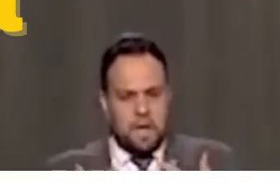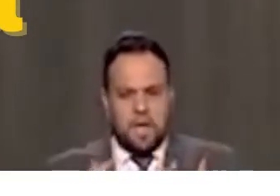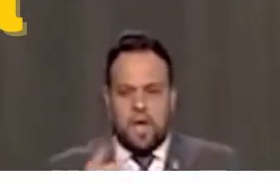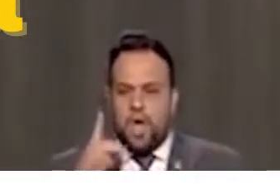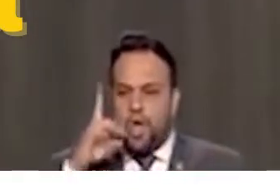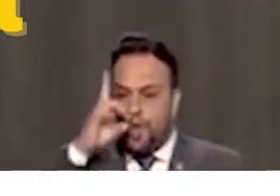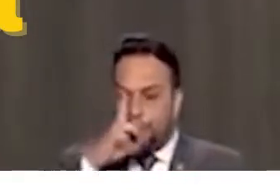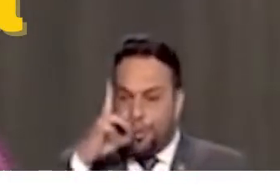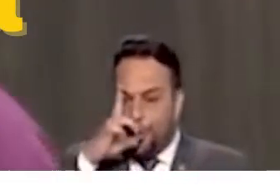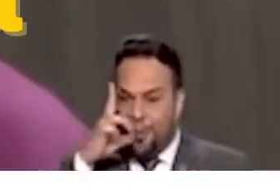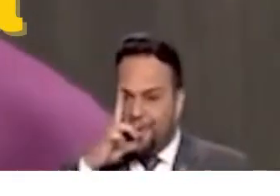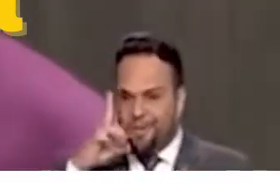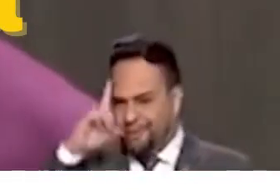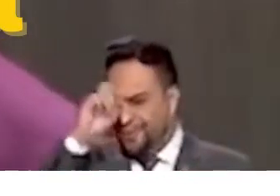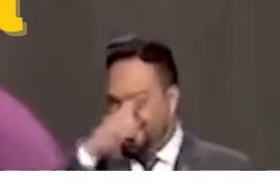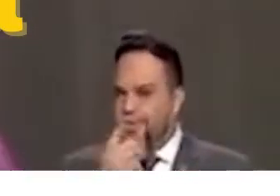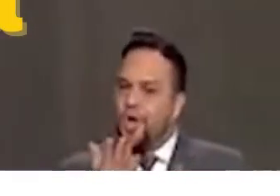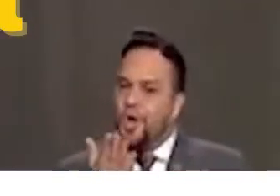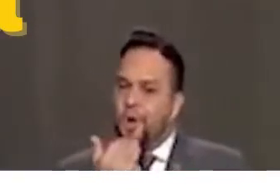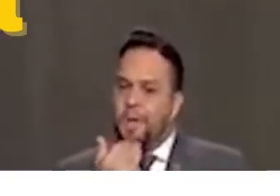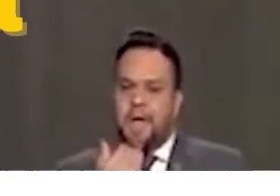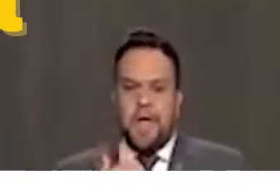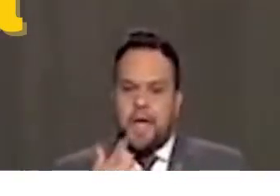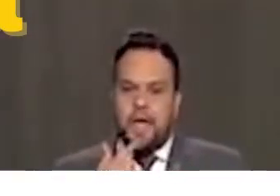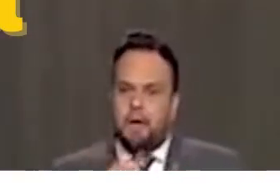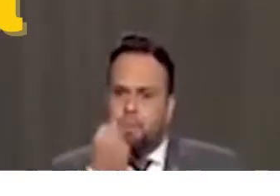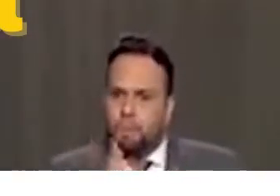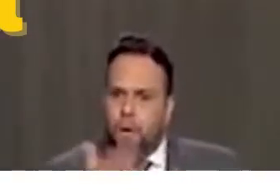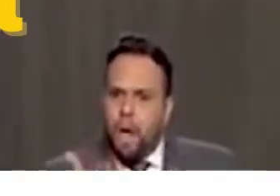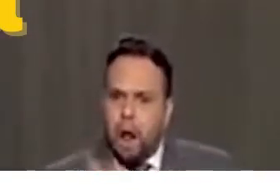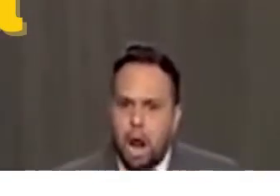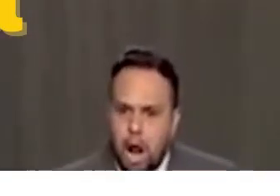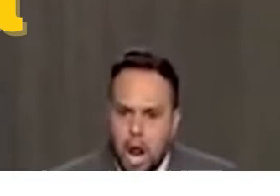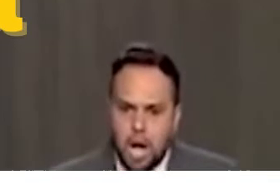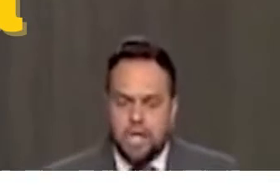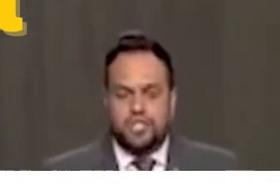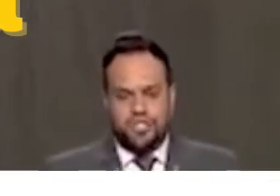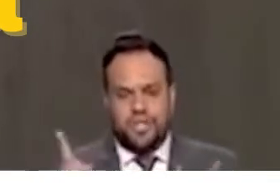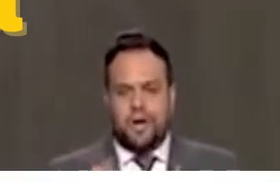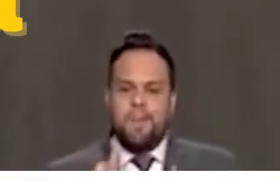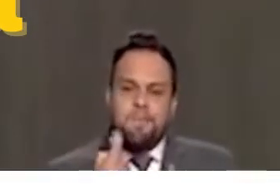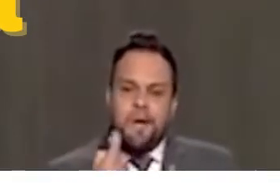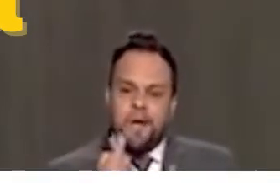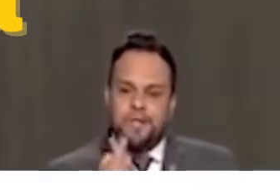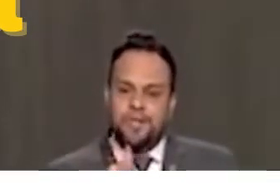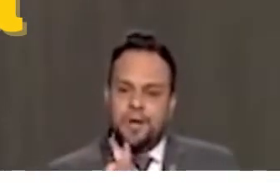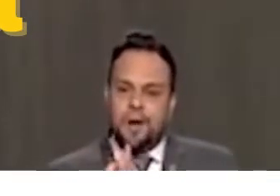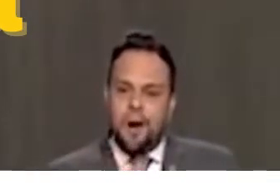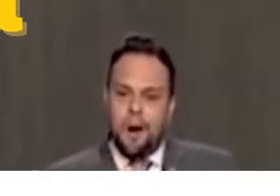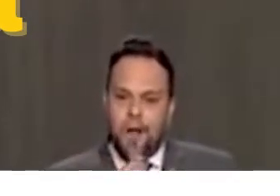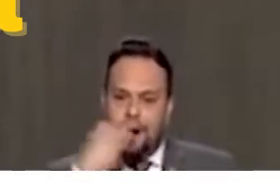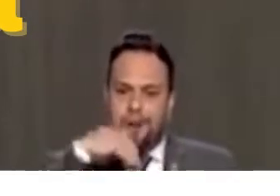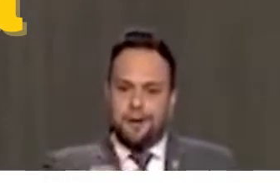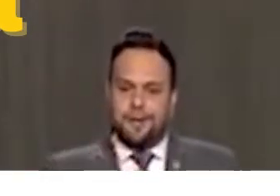almoço, eu engulo. Uma peixada, tinha uns camarõezinhos também, eu engoli, comia, mastiguei o peixe e engoli o camarão, foi assim.